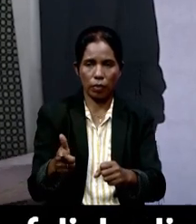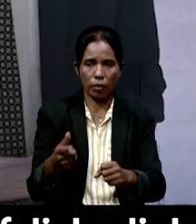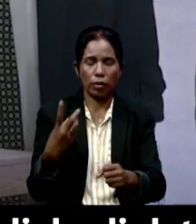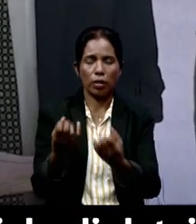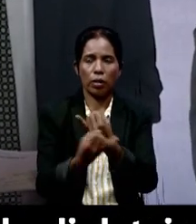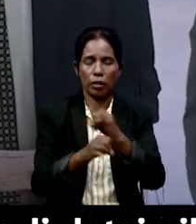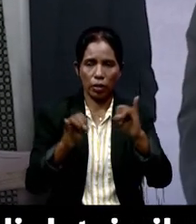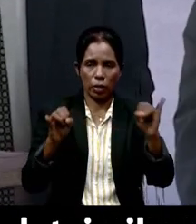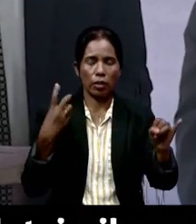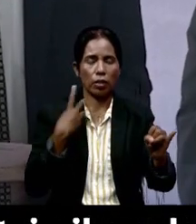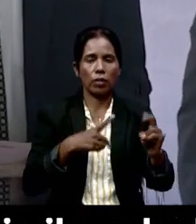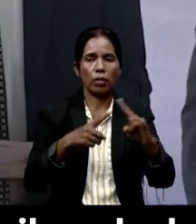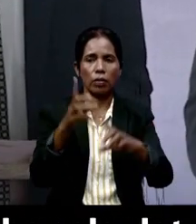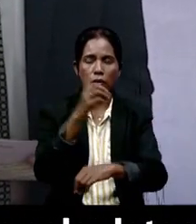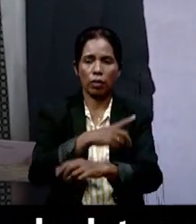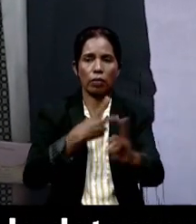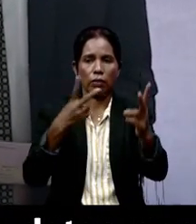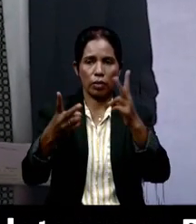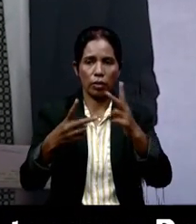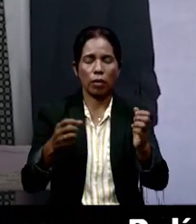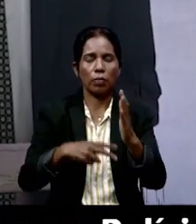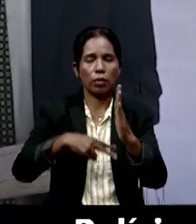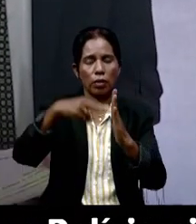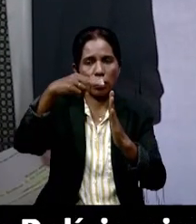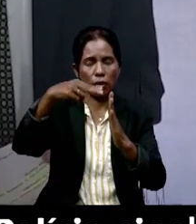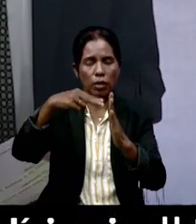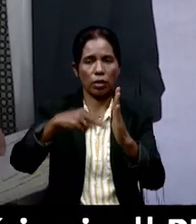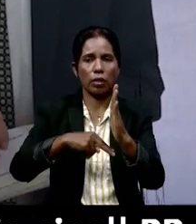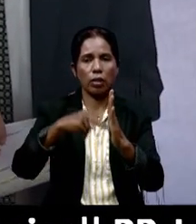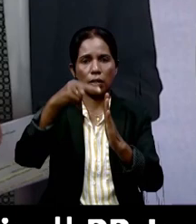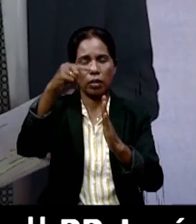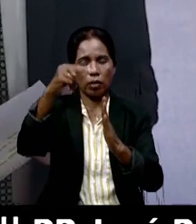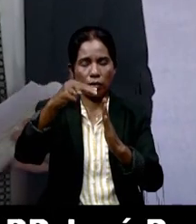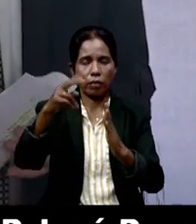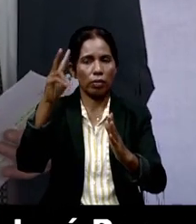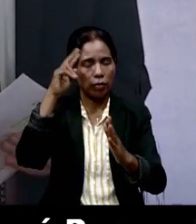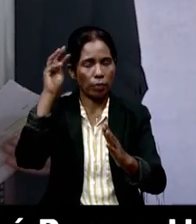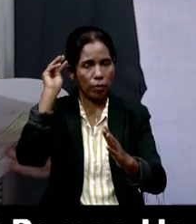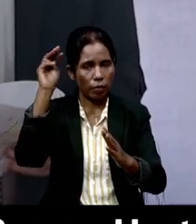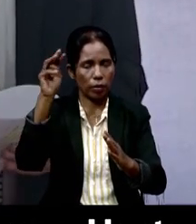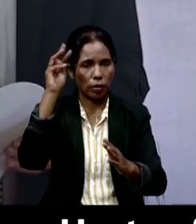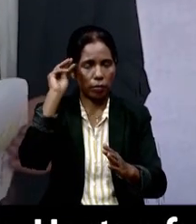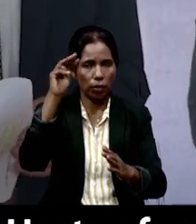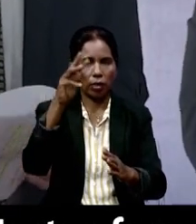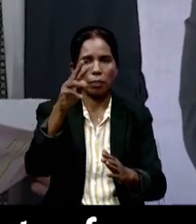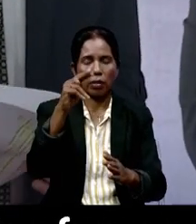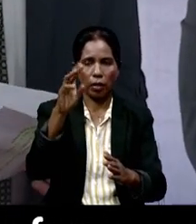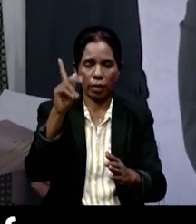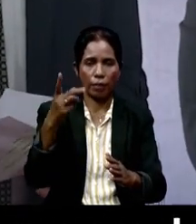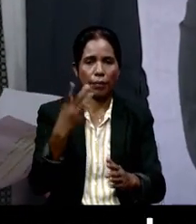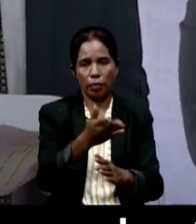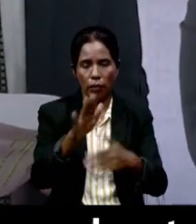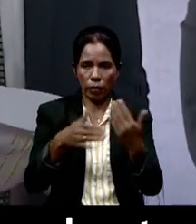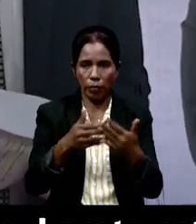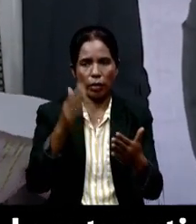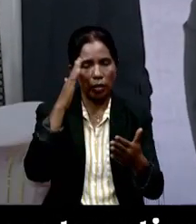e independência, e hoje a visita ainda alto nível, nível vice-primeiro-ministro, no nosso ministro de negócios estrangeiros. Aqui em Hatenona,